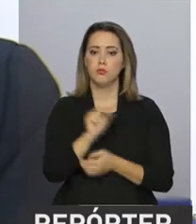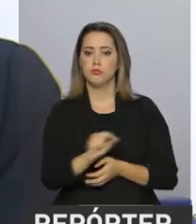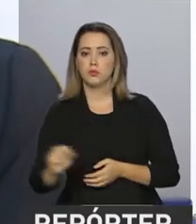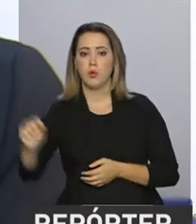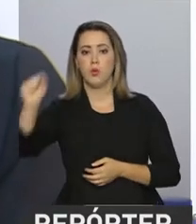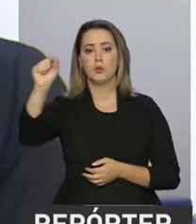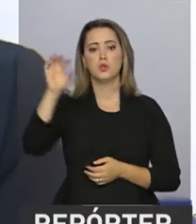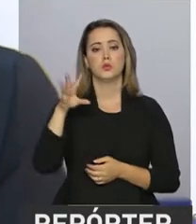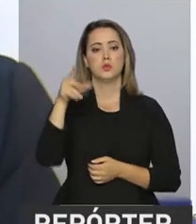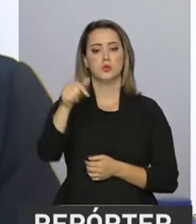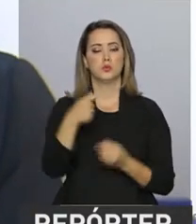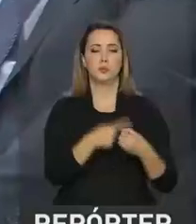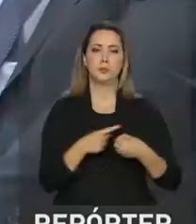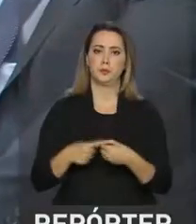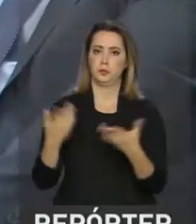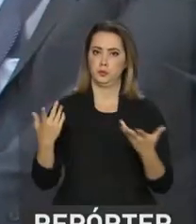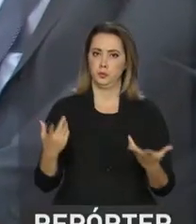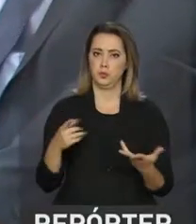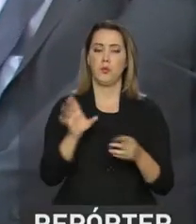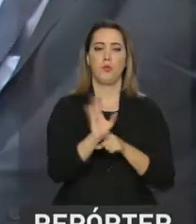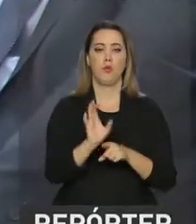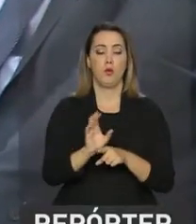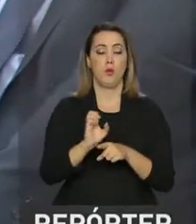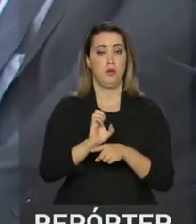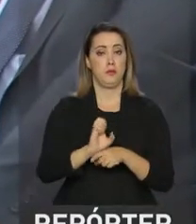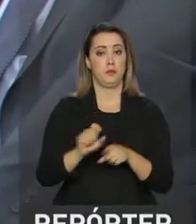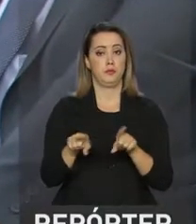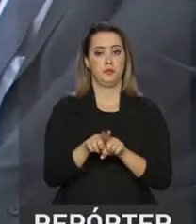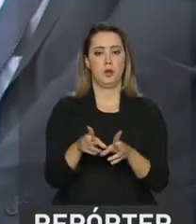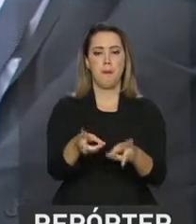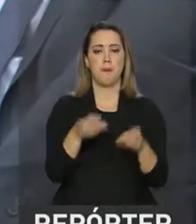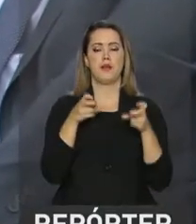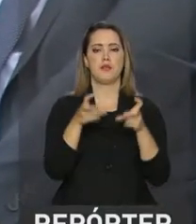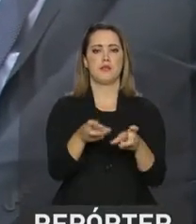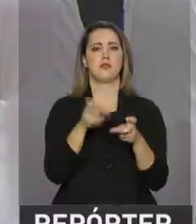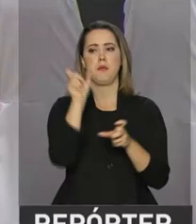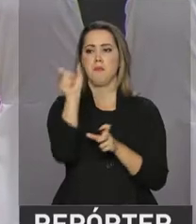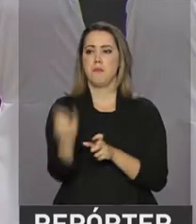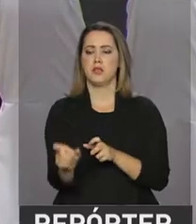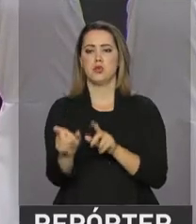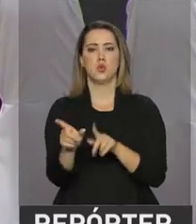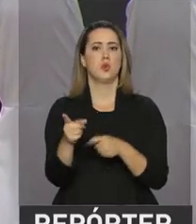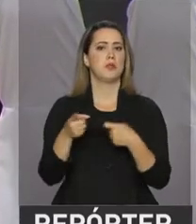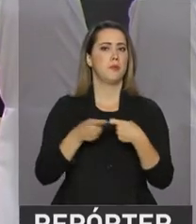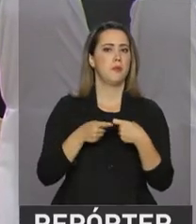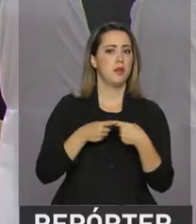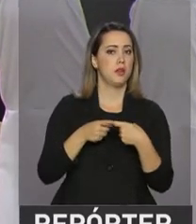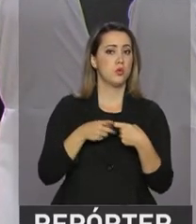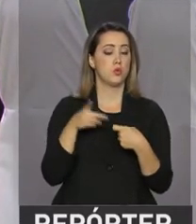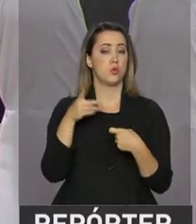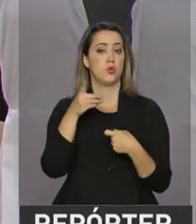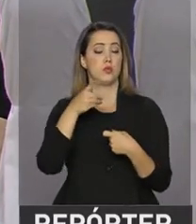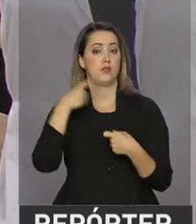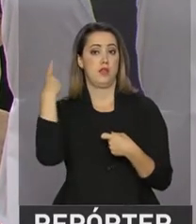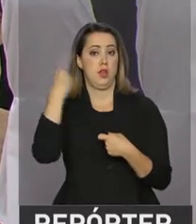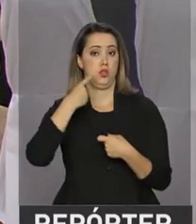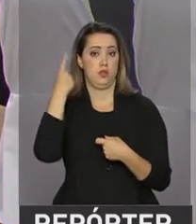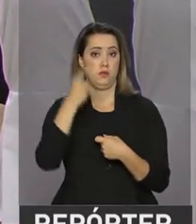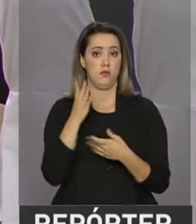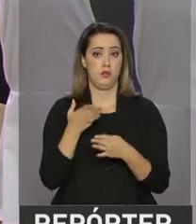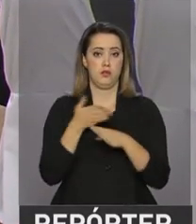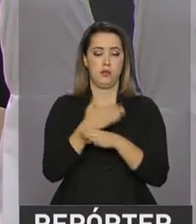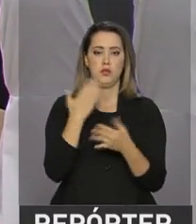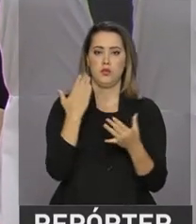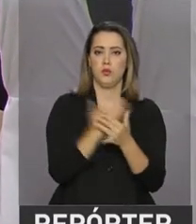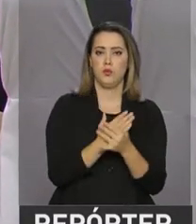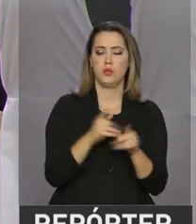estados e municípios a ferramenta permite identificar pacientes médicos e advogados que entram com ação